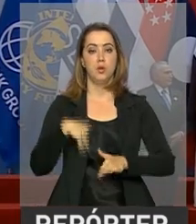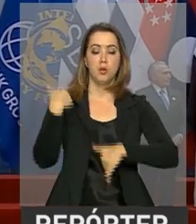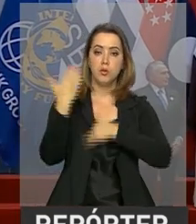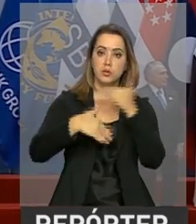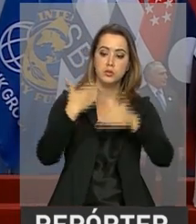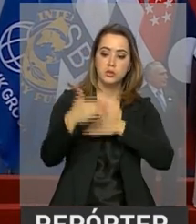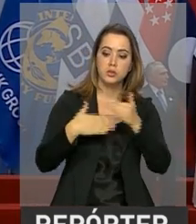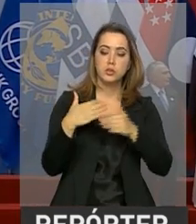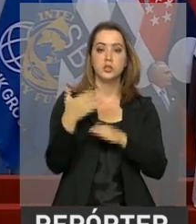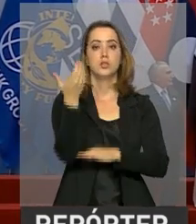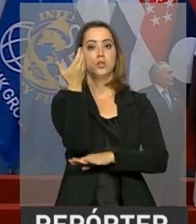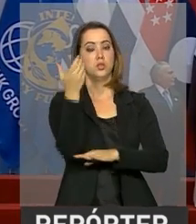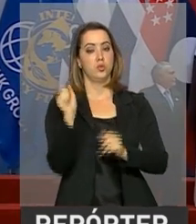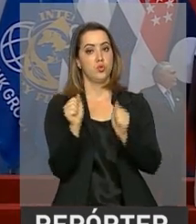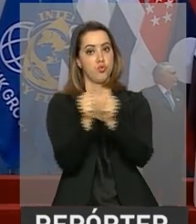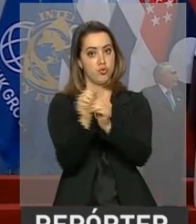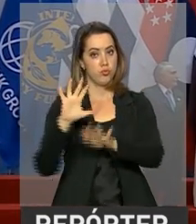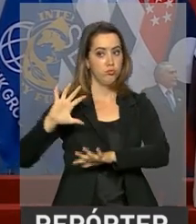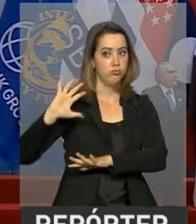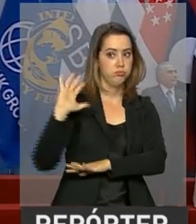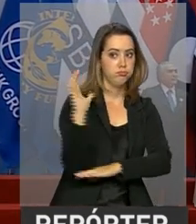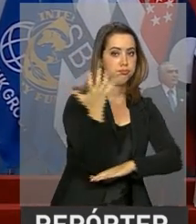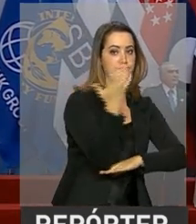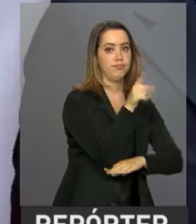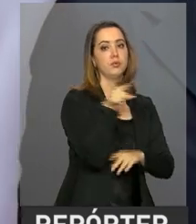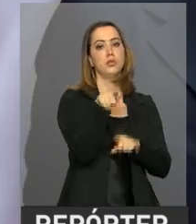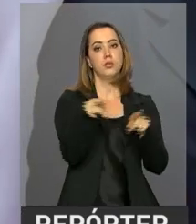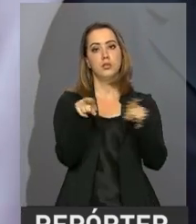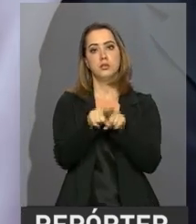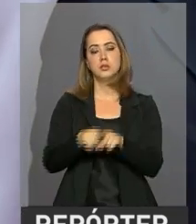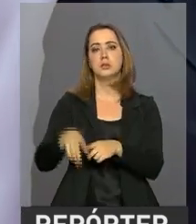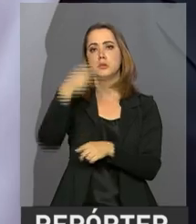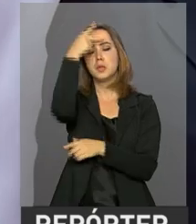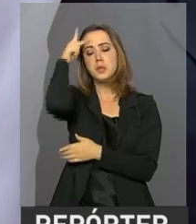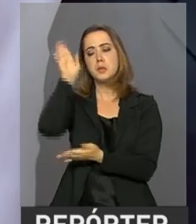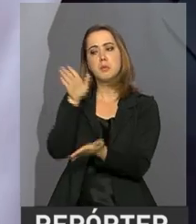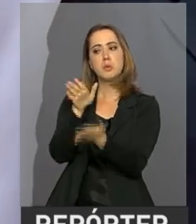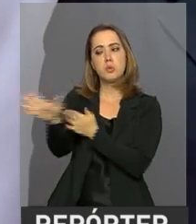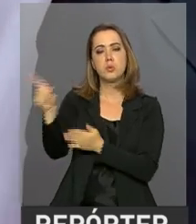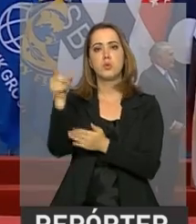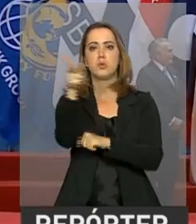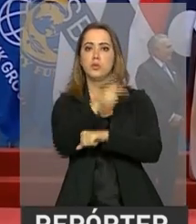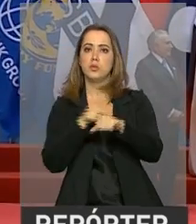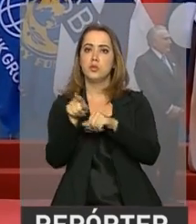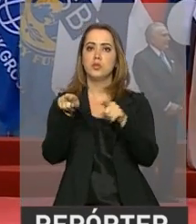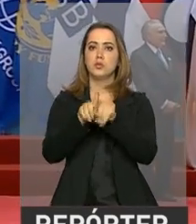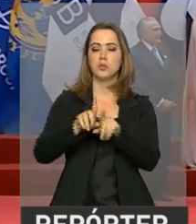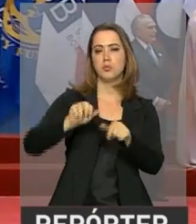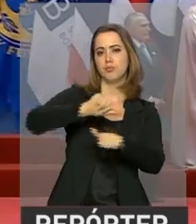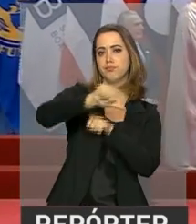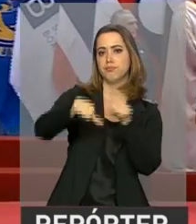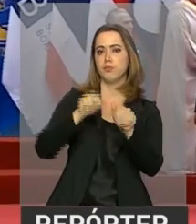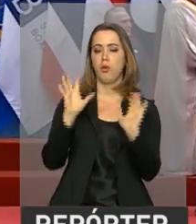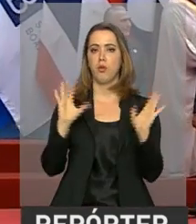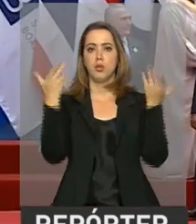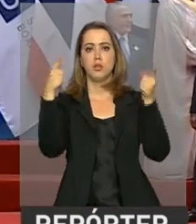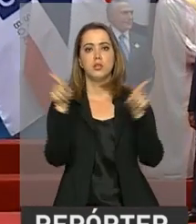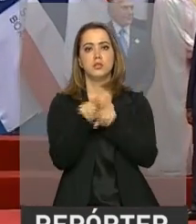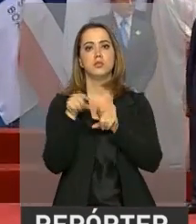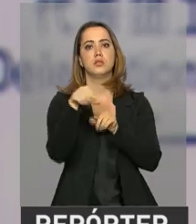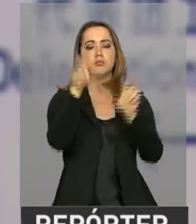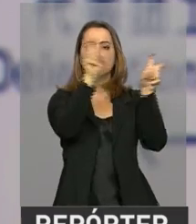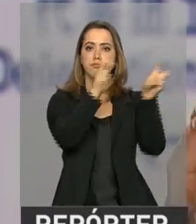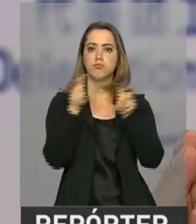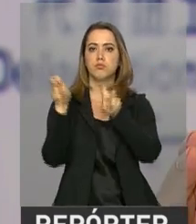Desenvolvimento sustentável e inclusão, além de questões como refugiados, terrorismo e mudança do clima, também estiveram na